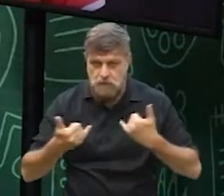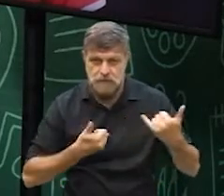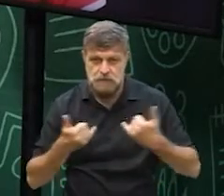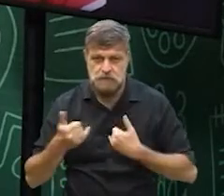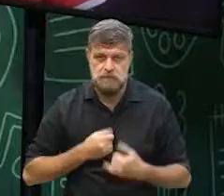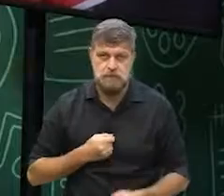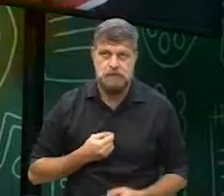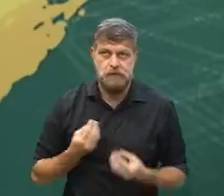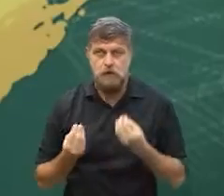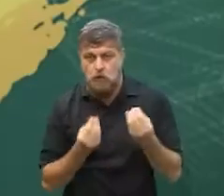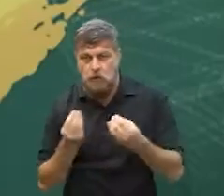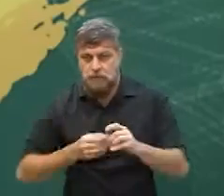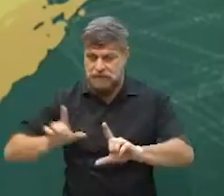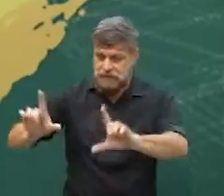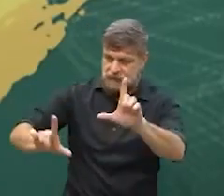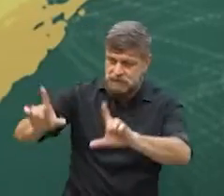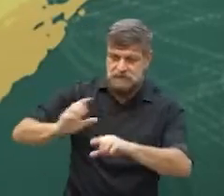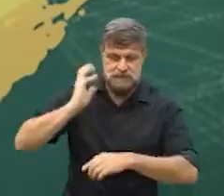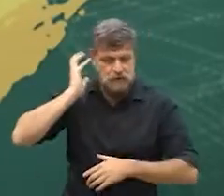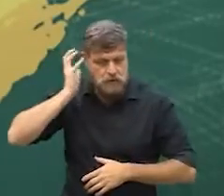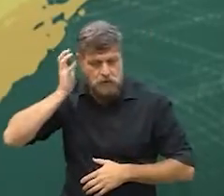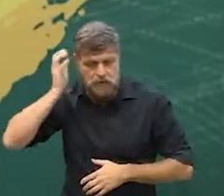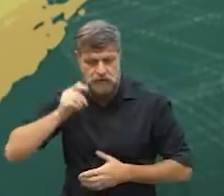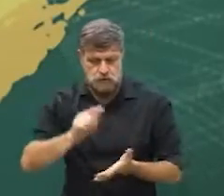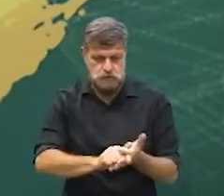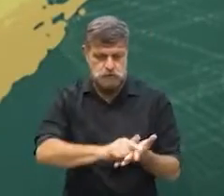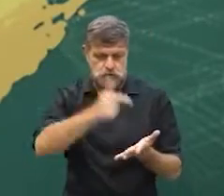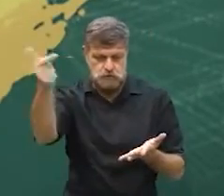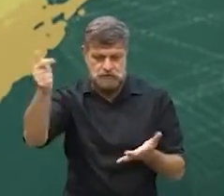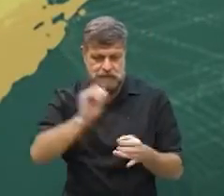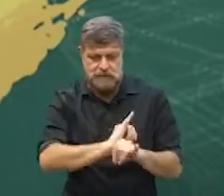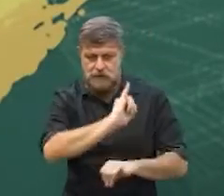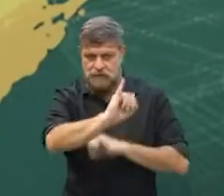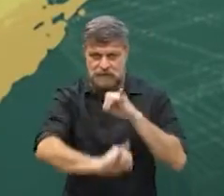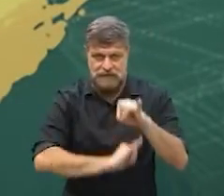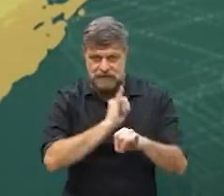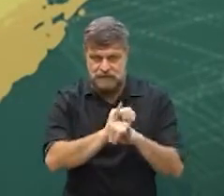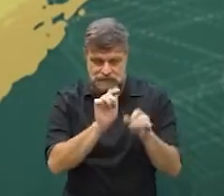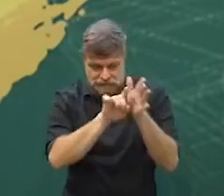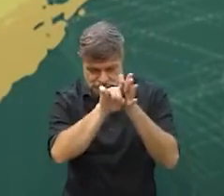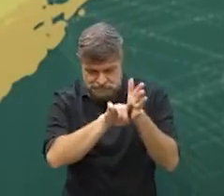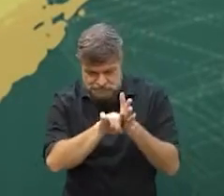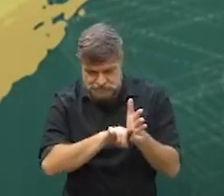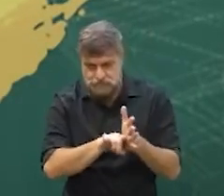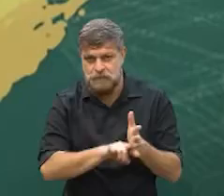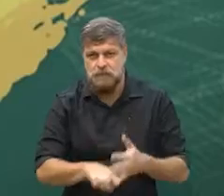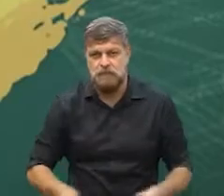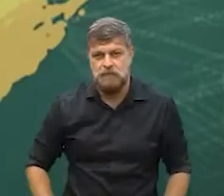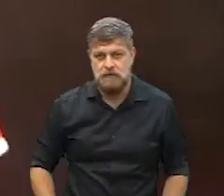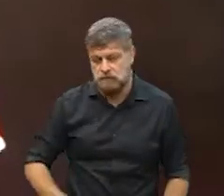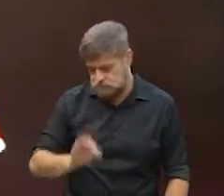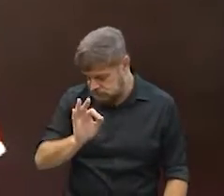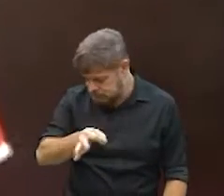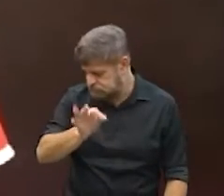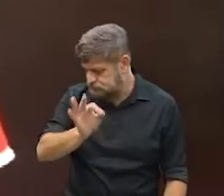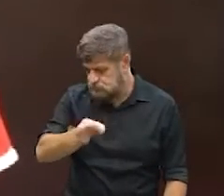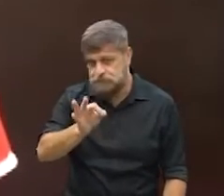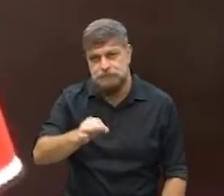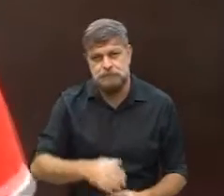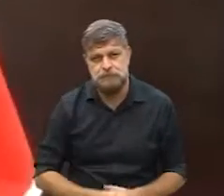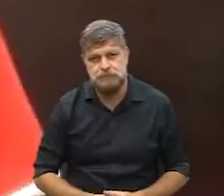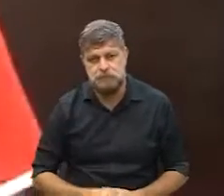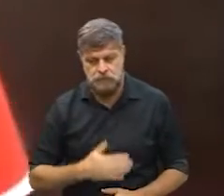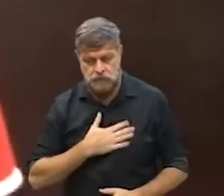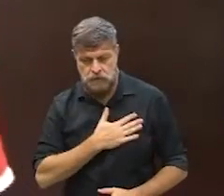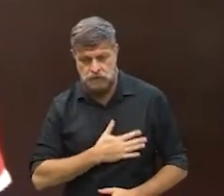né? Seja através da televisão, do rádio, jornal, internet, né, professor? Não, isso mesmo, né?